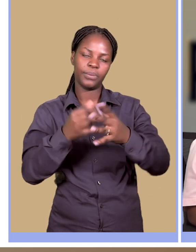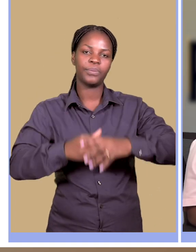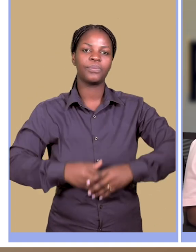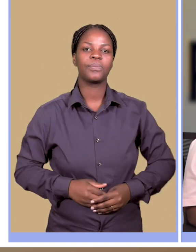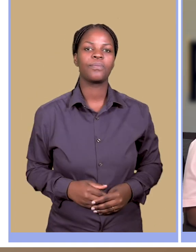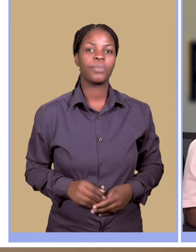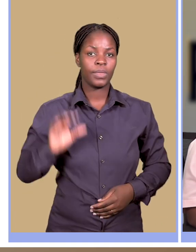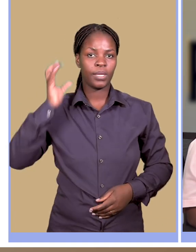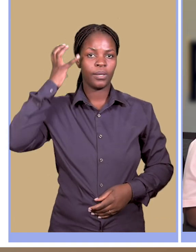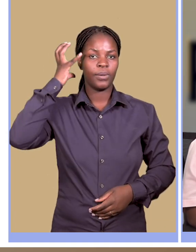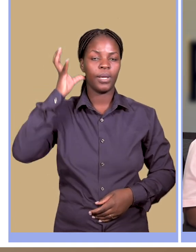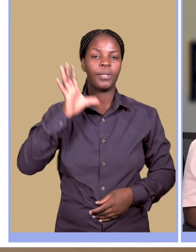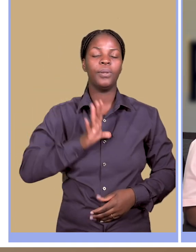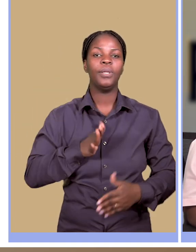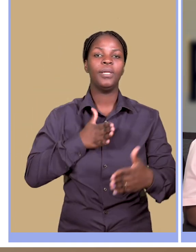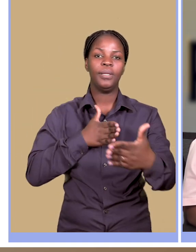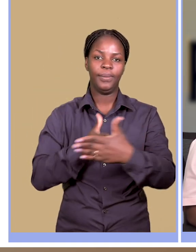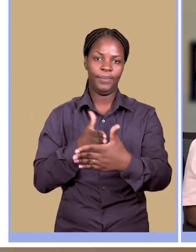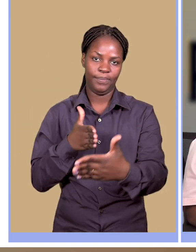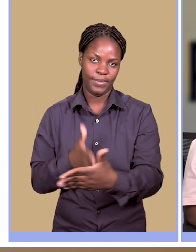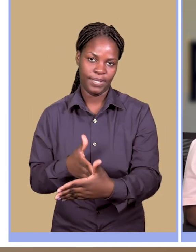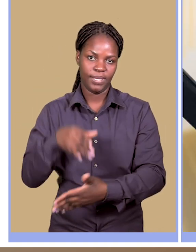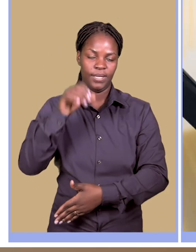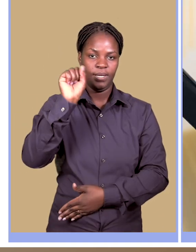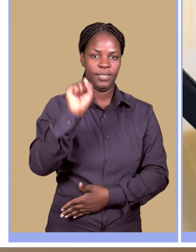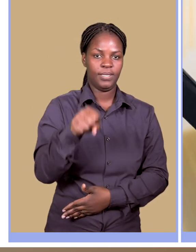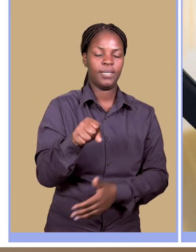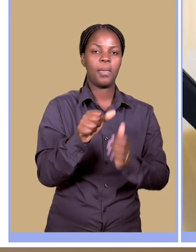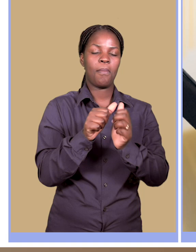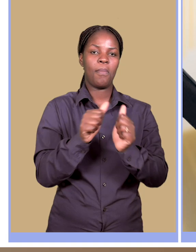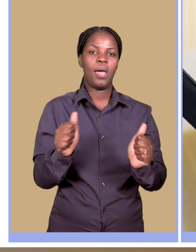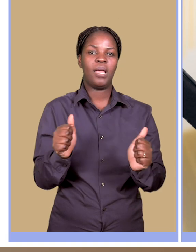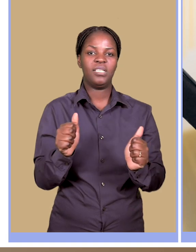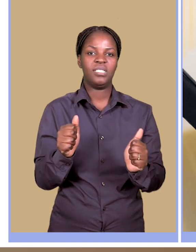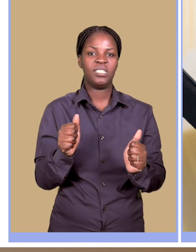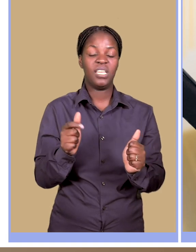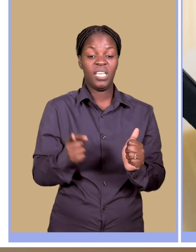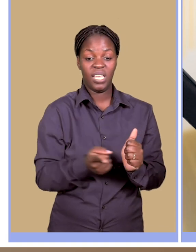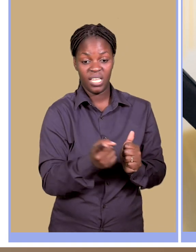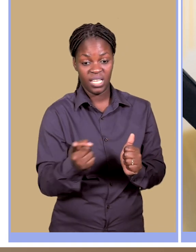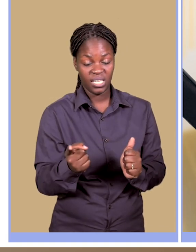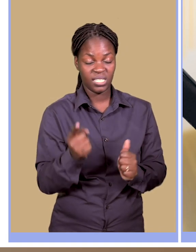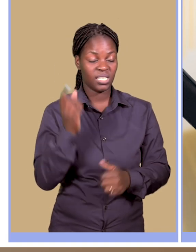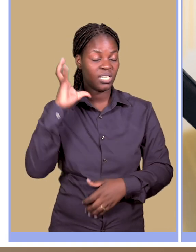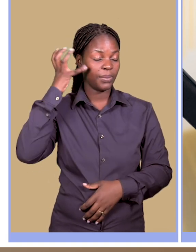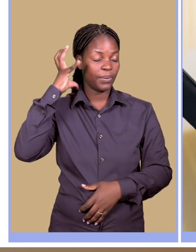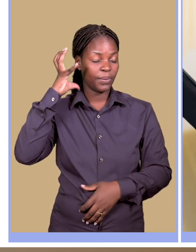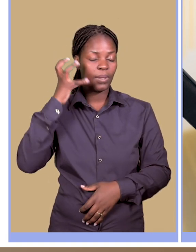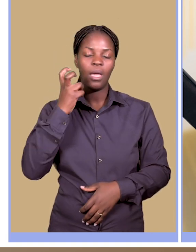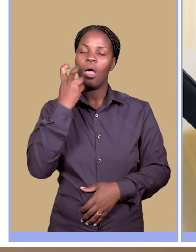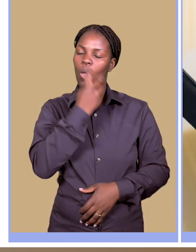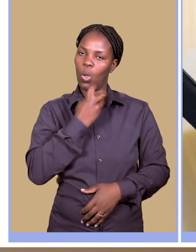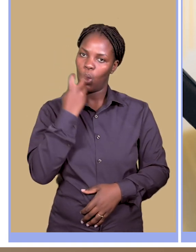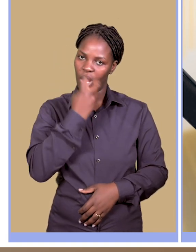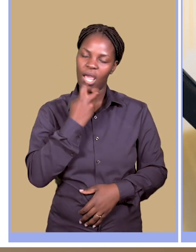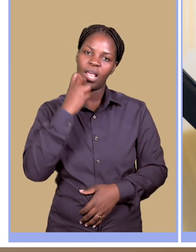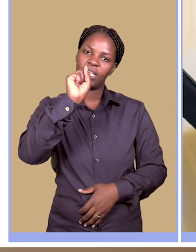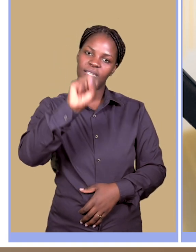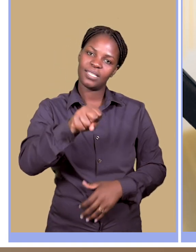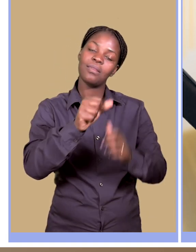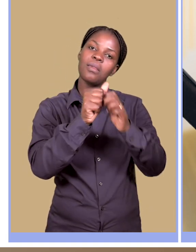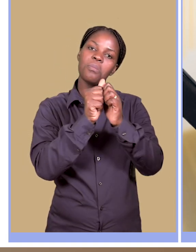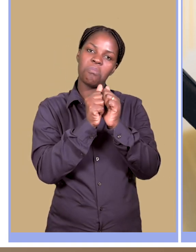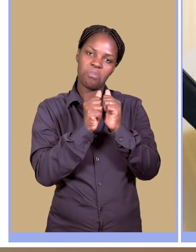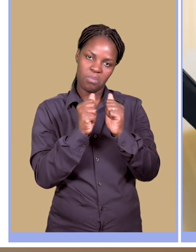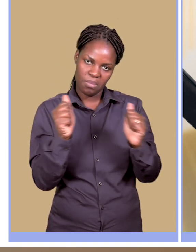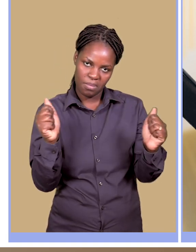limites, e os limites você mesmo aqui mencionou. O primeiro, o mais importante limite é que é um meio de comunicação oral. Mas